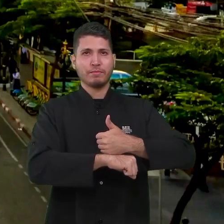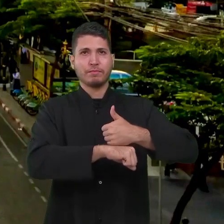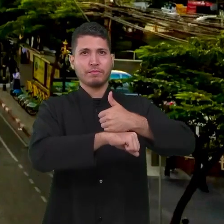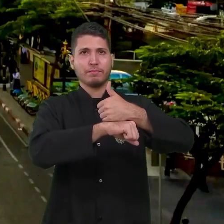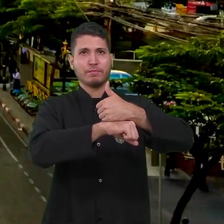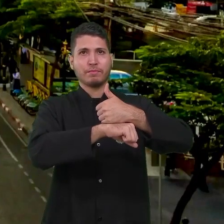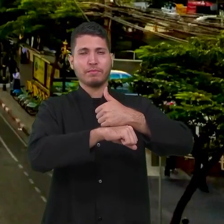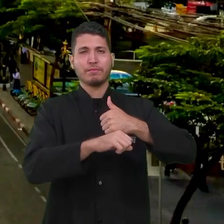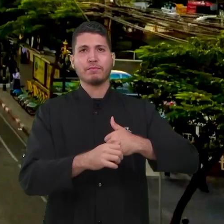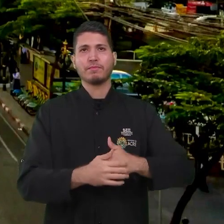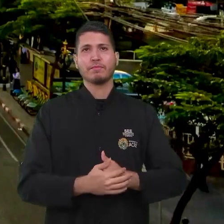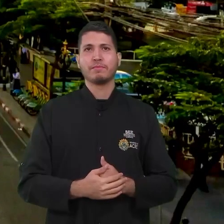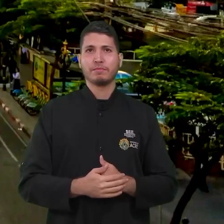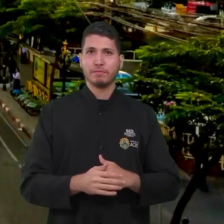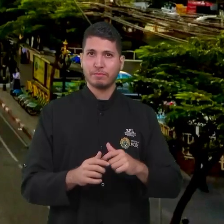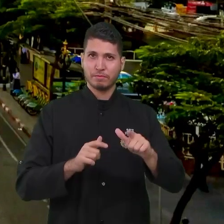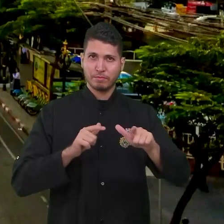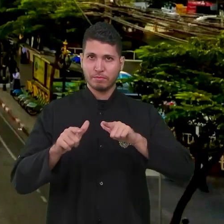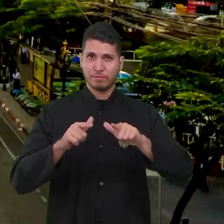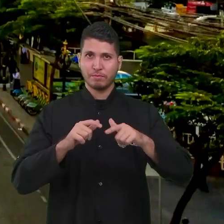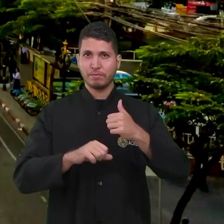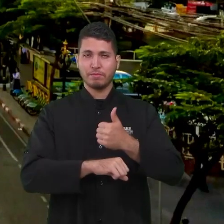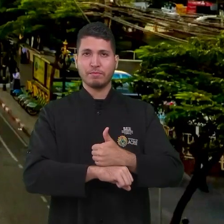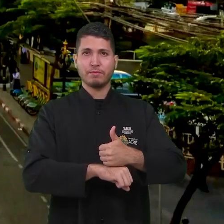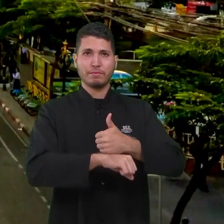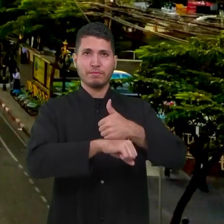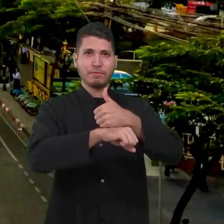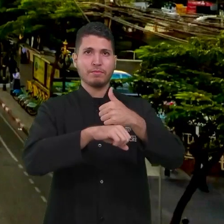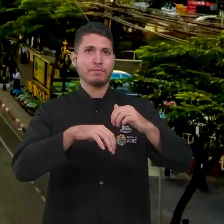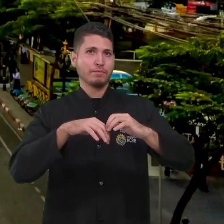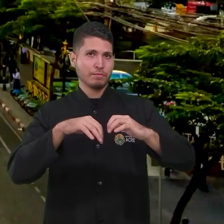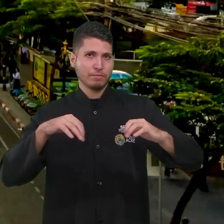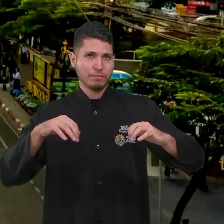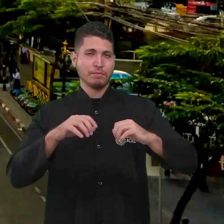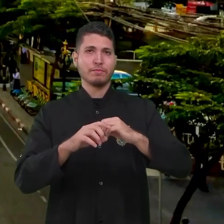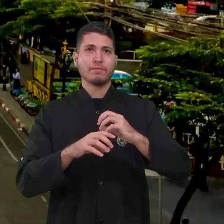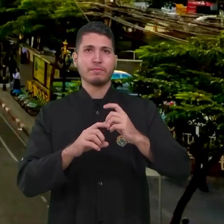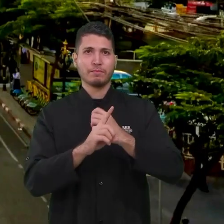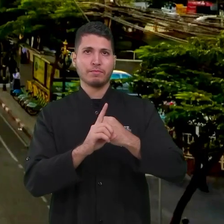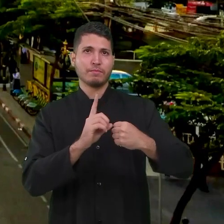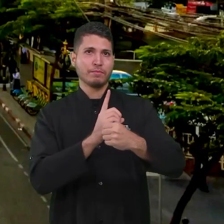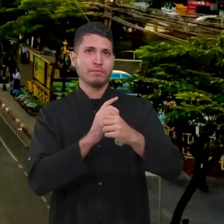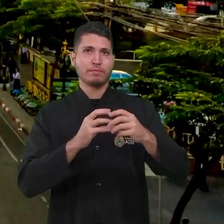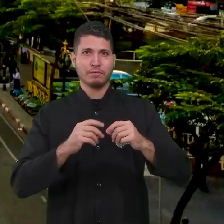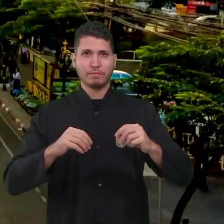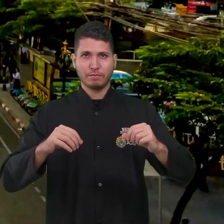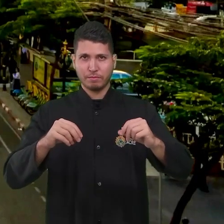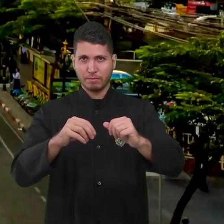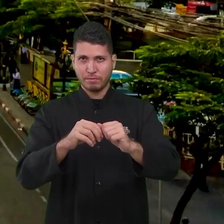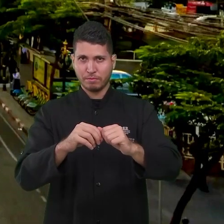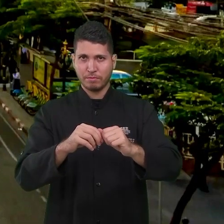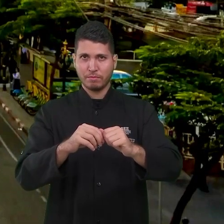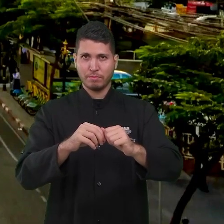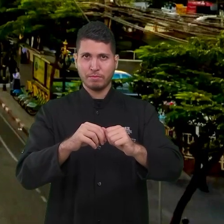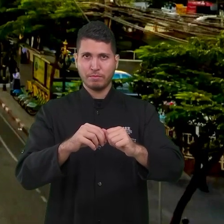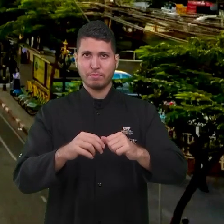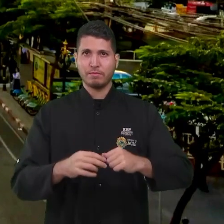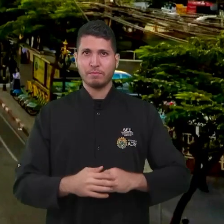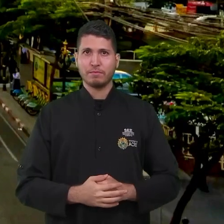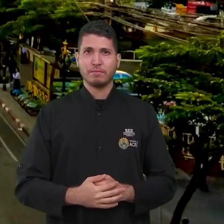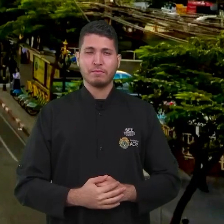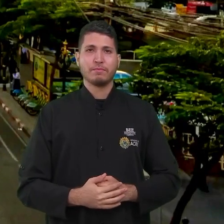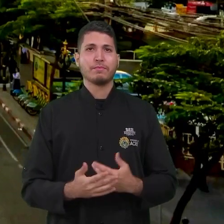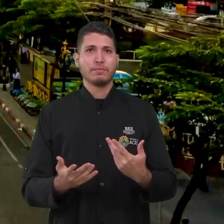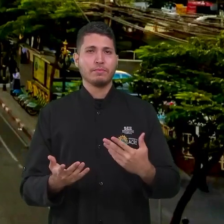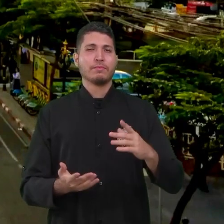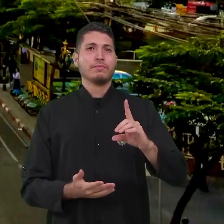empregos qualificados. Então, essa é a segregação socioterritorial existente a partir dessa nova DIT,